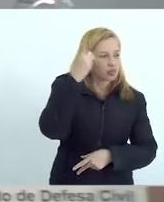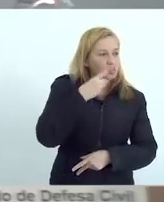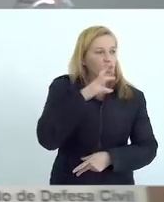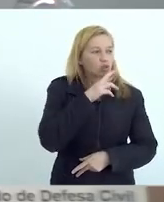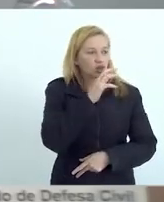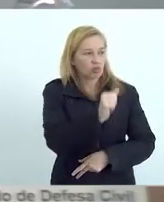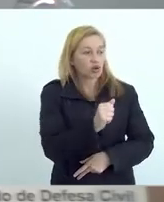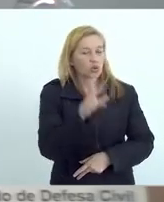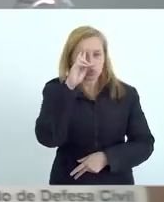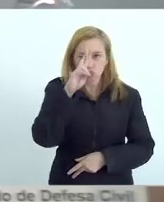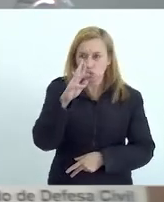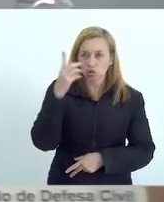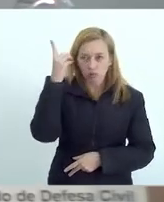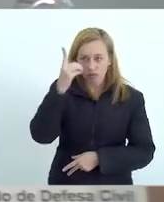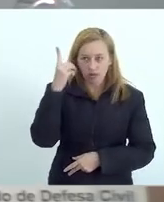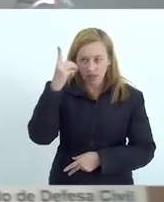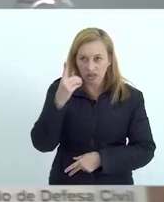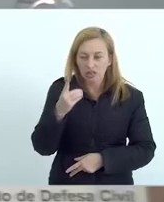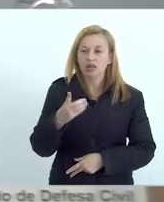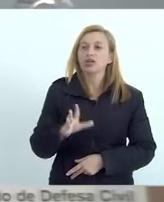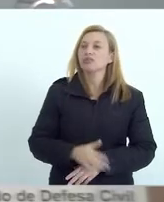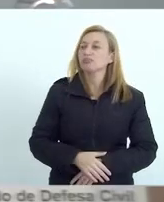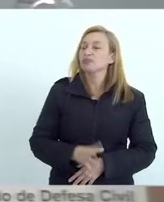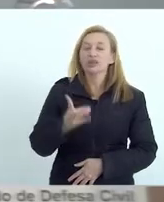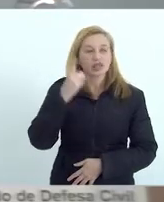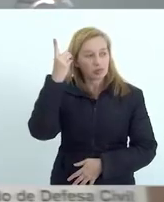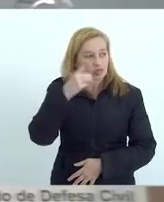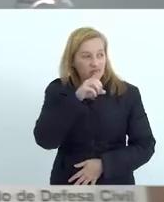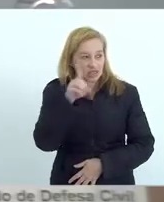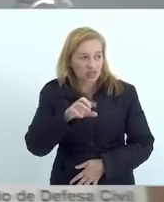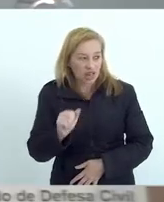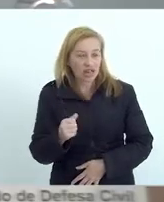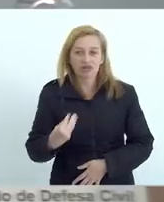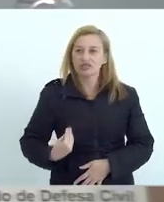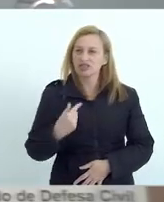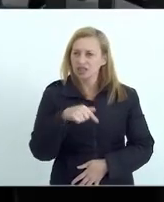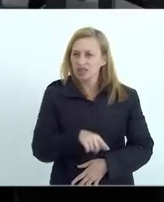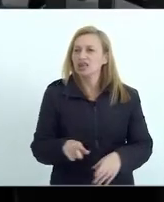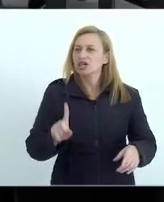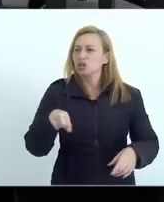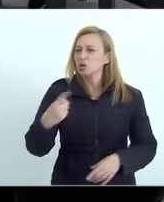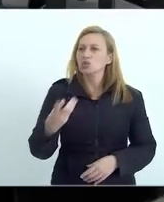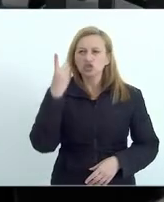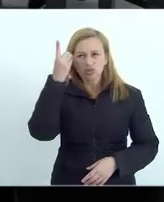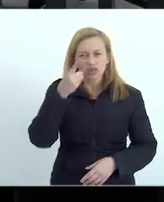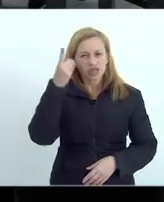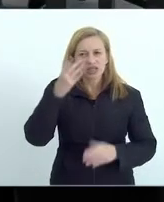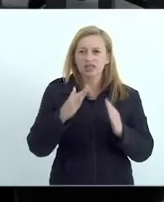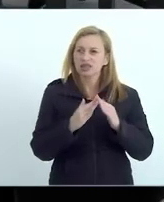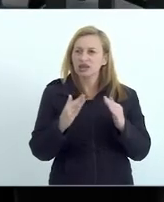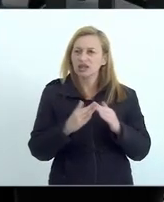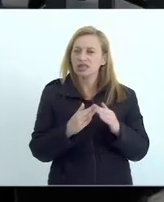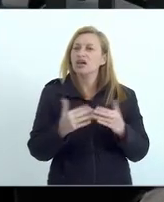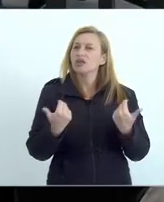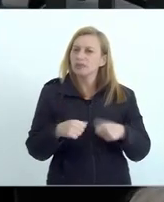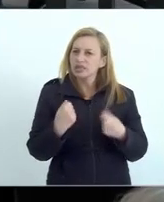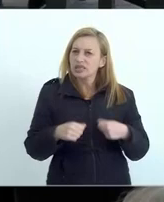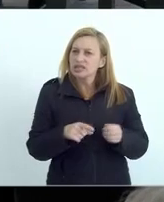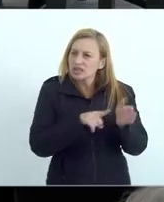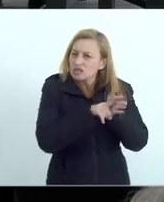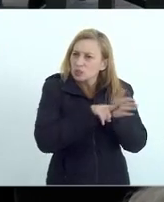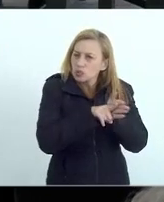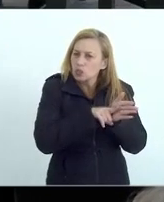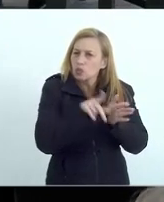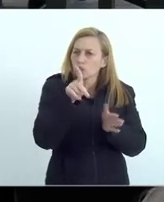que o senhor como Deputado tá aqui o Deputado Renato Zaca presente demais deputados dessa casa precisão